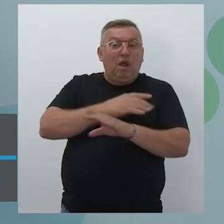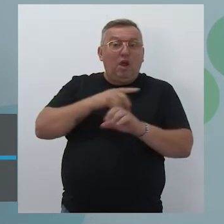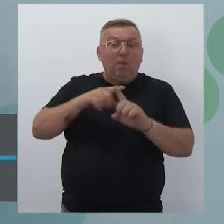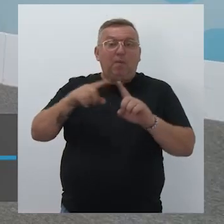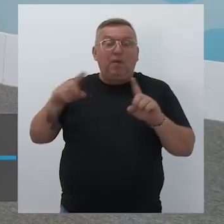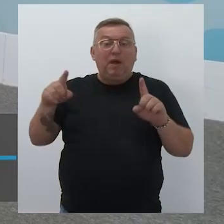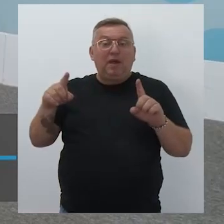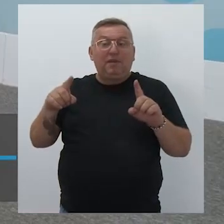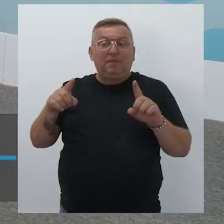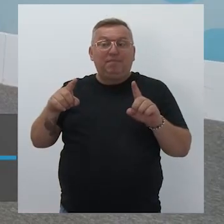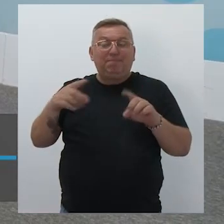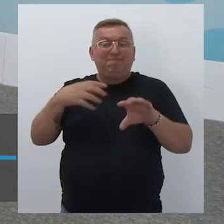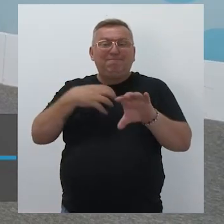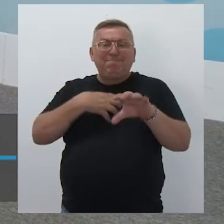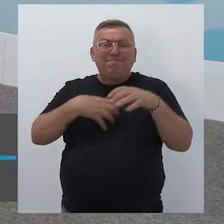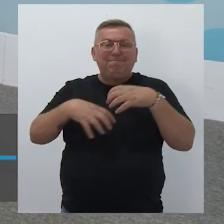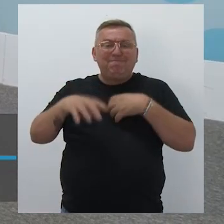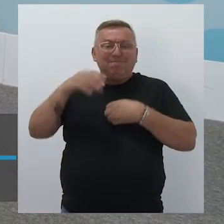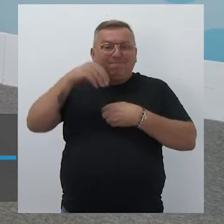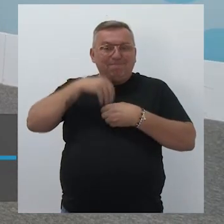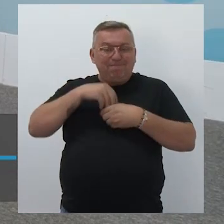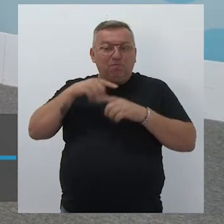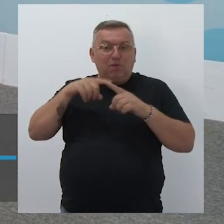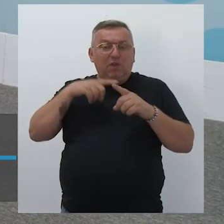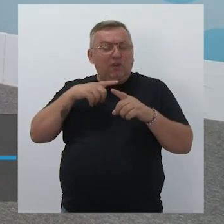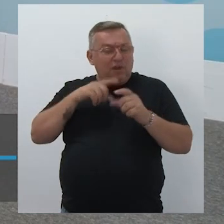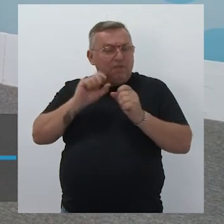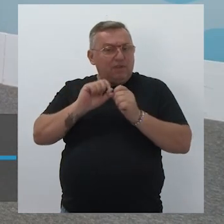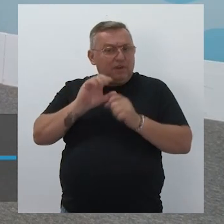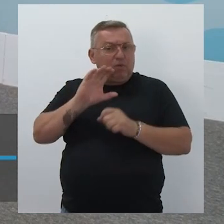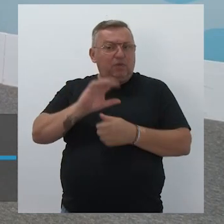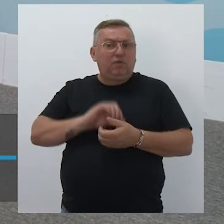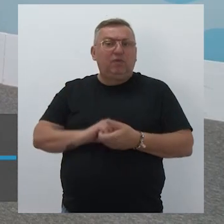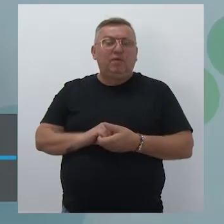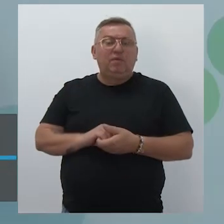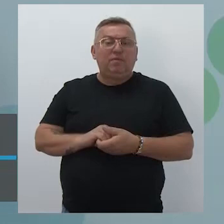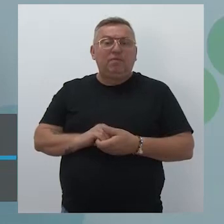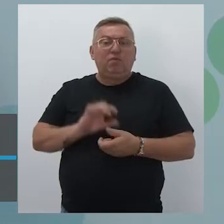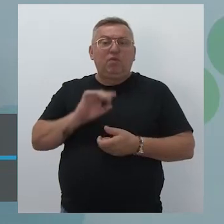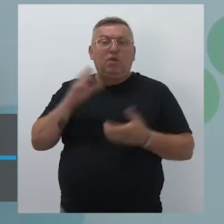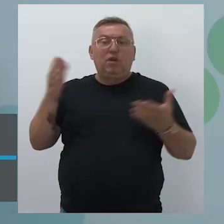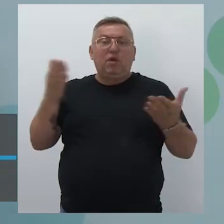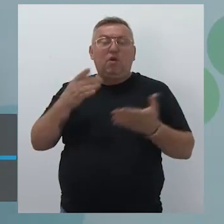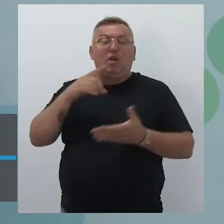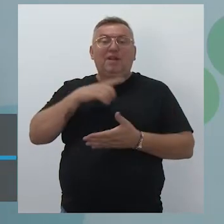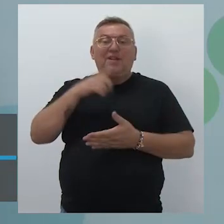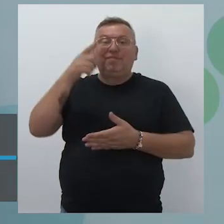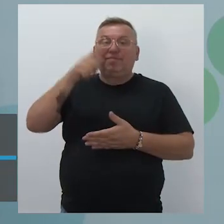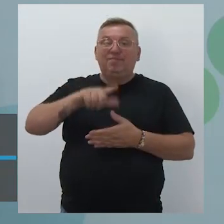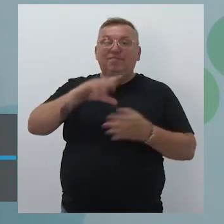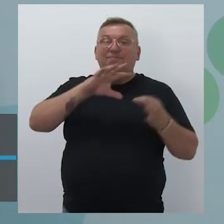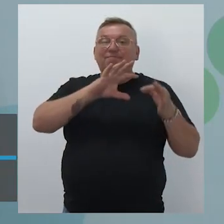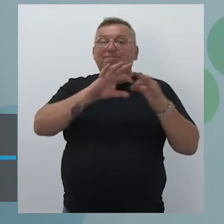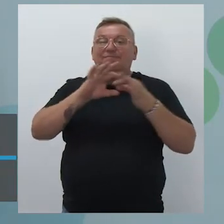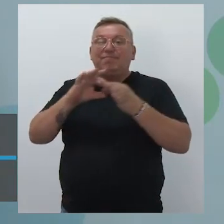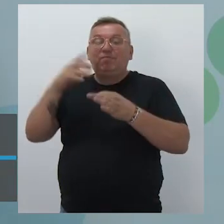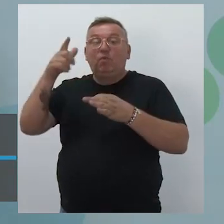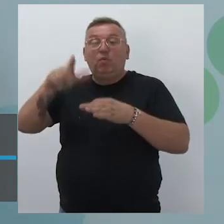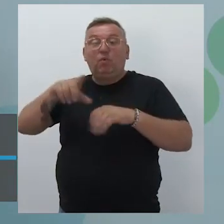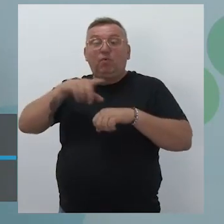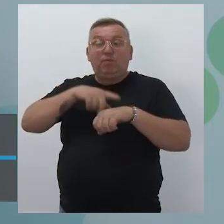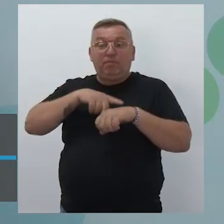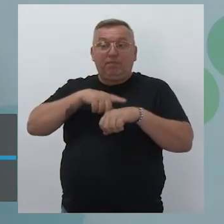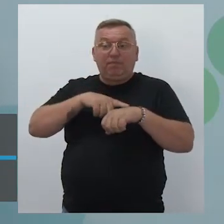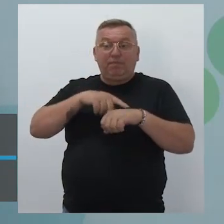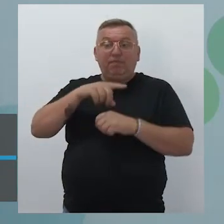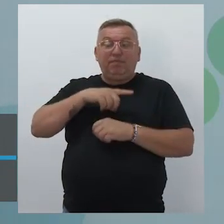na ausência da intencionalidade anteriormente, mas já estávamos fazendo isso. Só que agora nós temos um outro contexto, um outro momento.